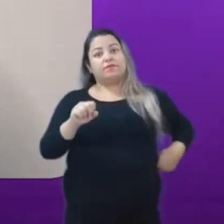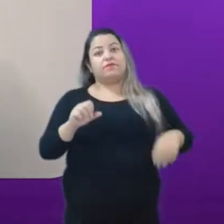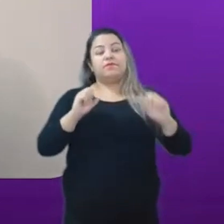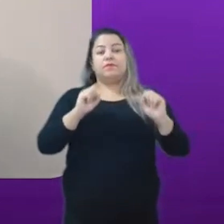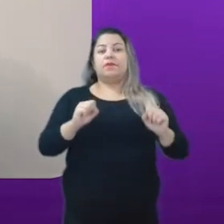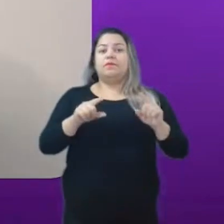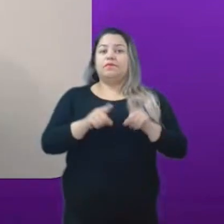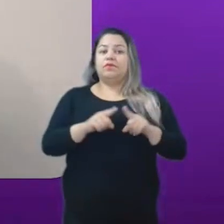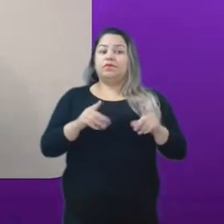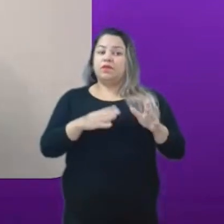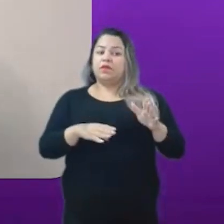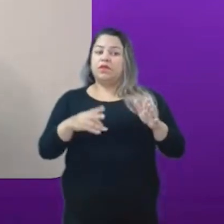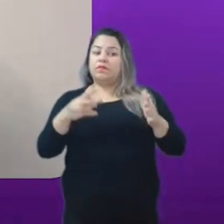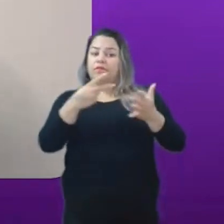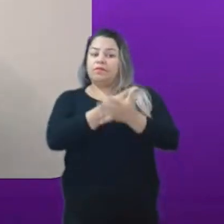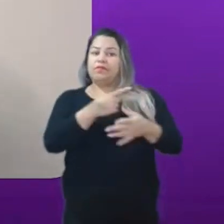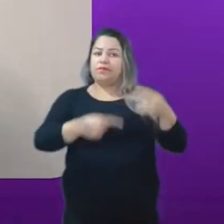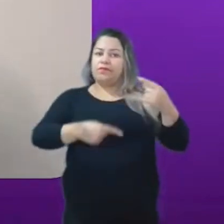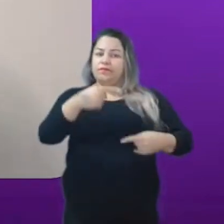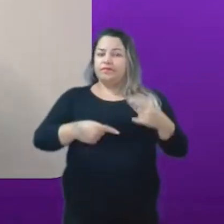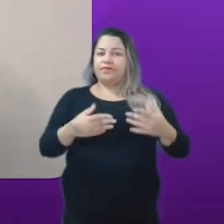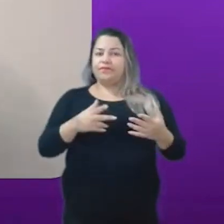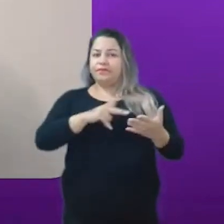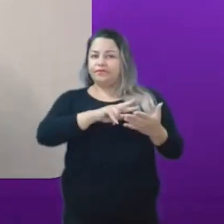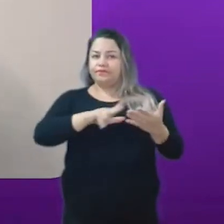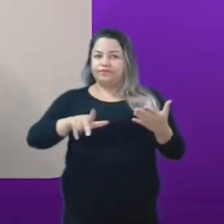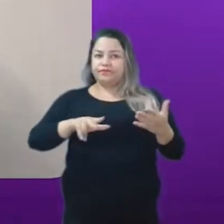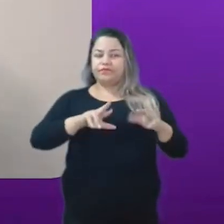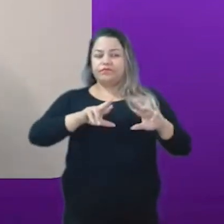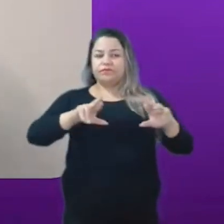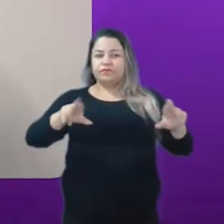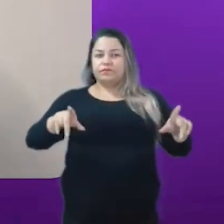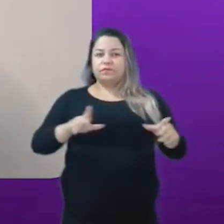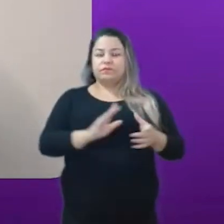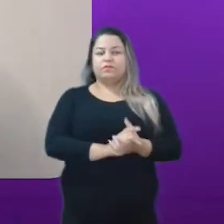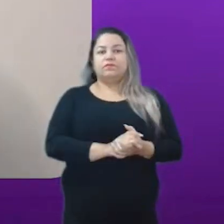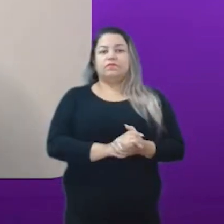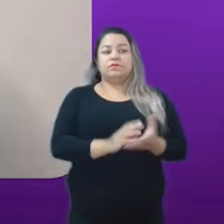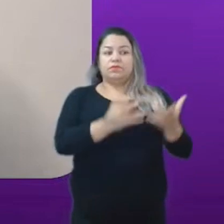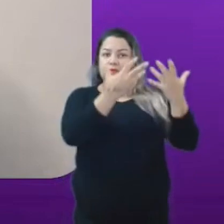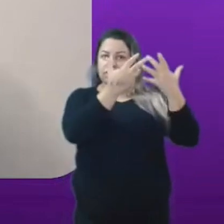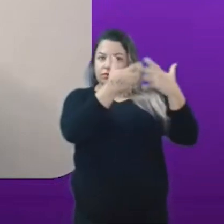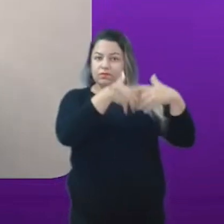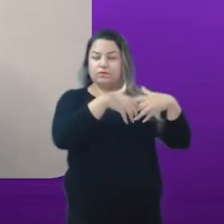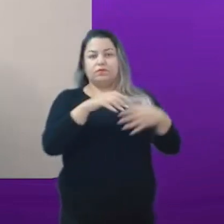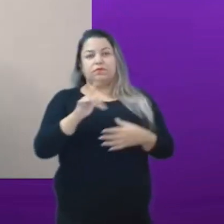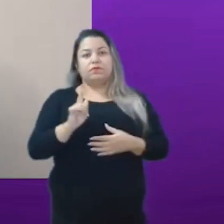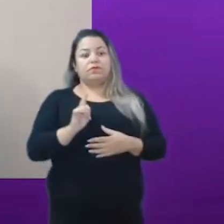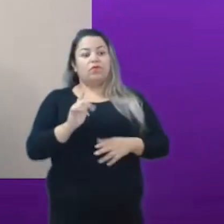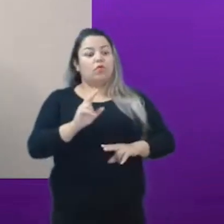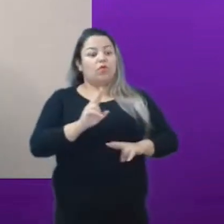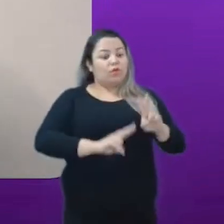chegar, né? Numa discussão que seja mais diversa e que reflita também, que tenha um olhar